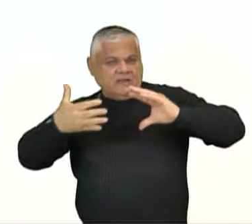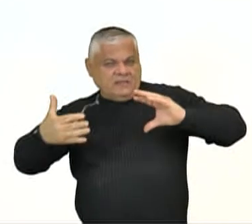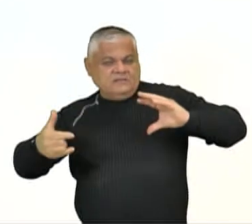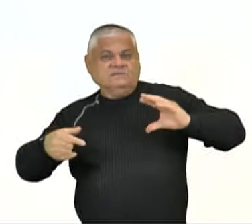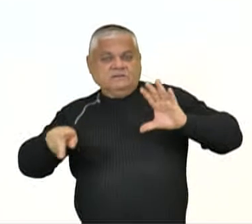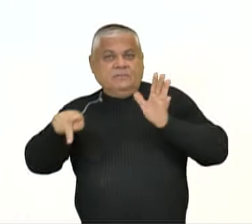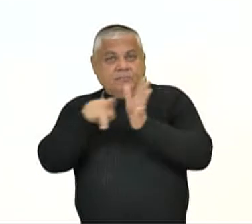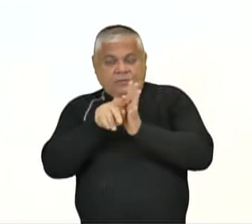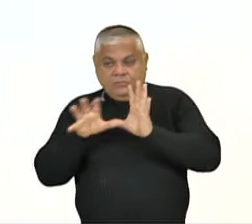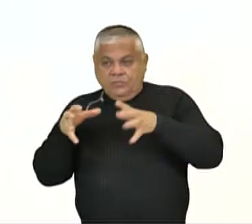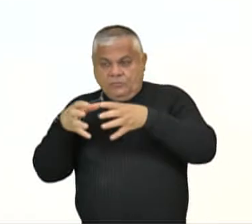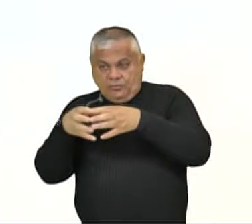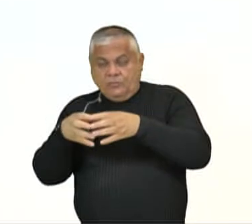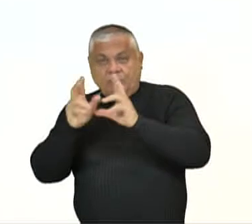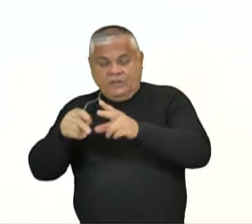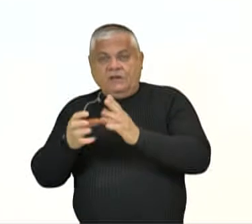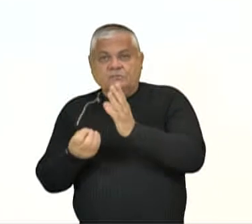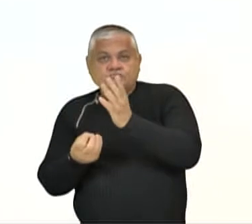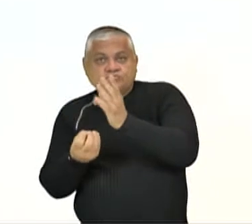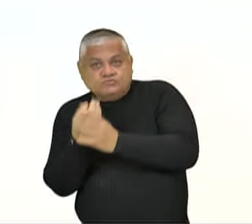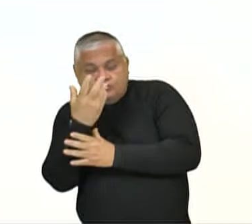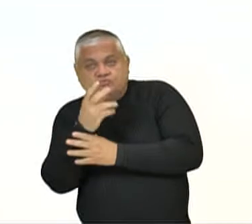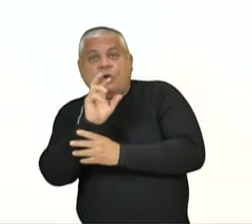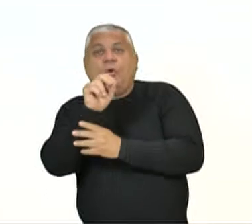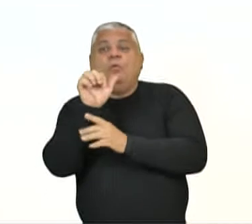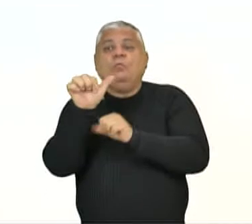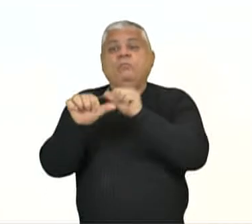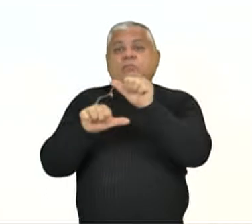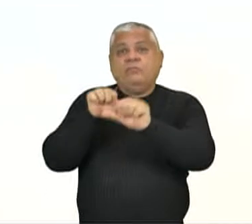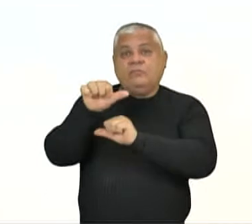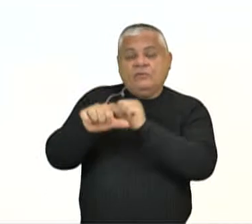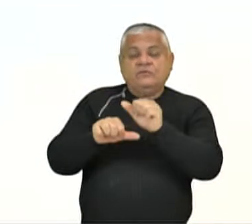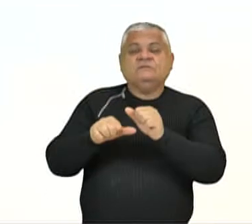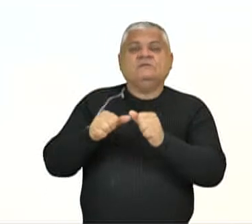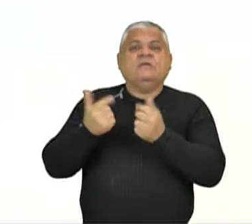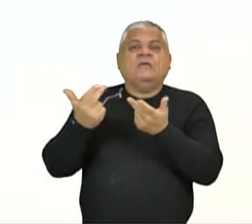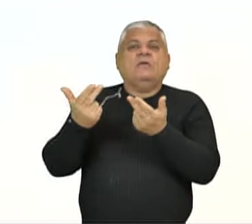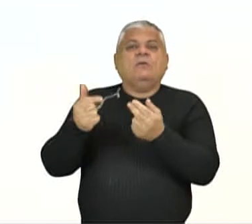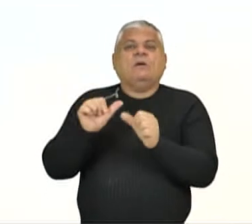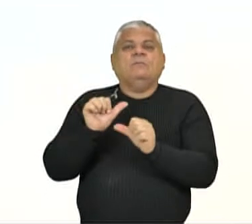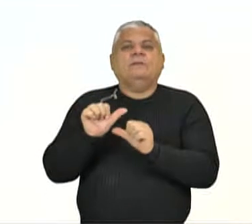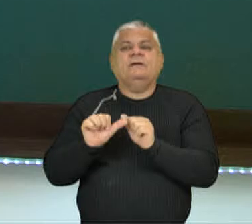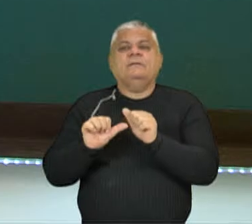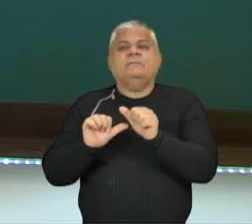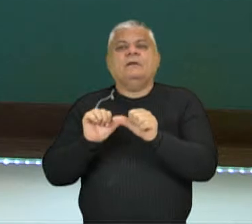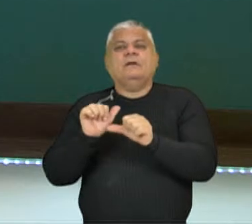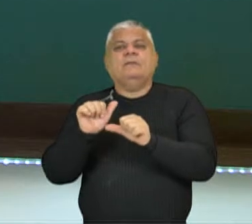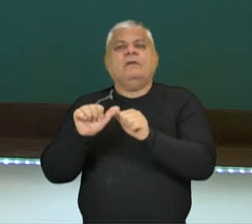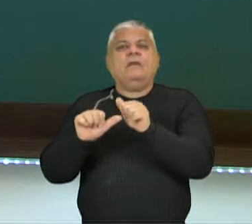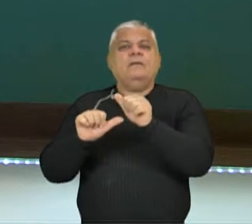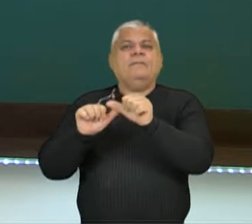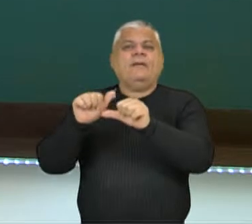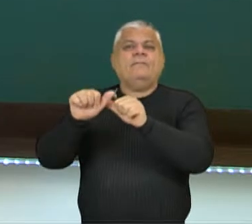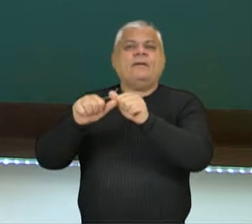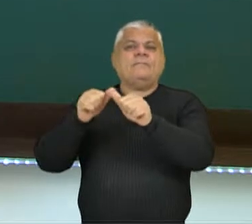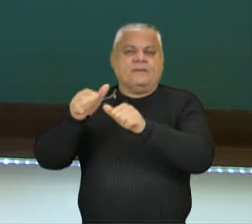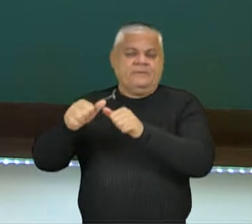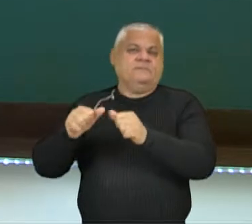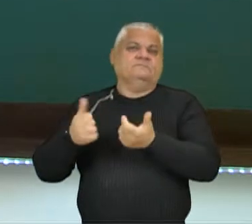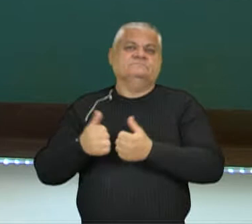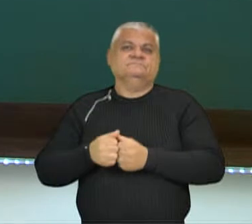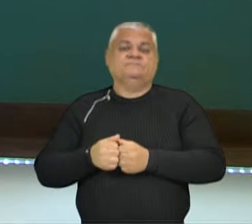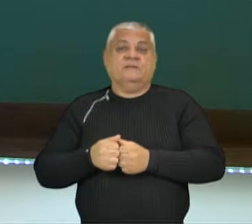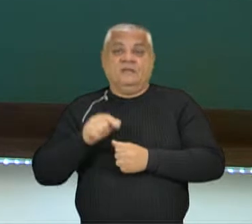de uma população surgem ou se modificam de forma gradativa ao longo do tempo.